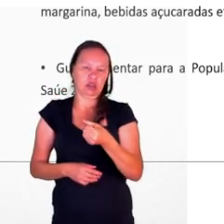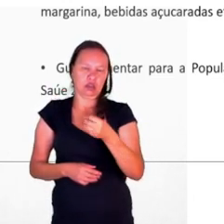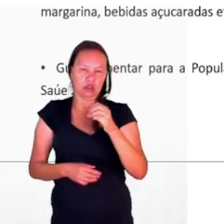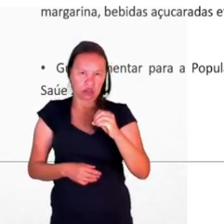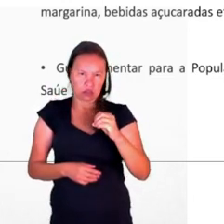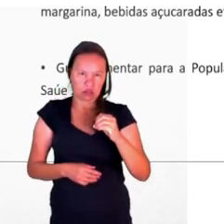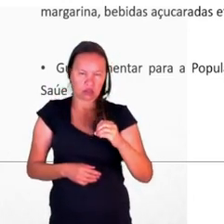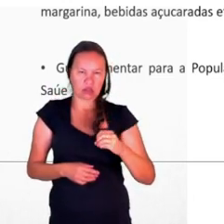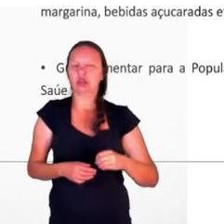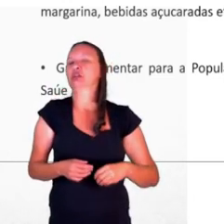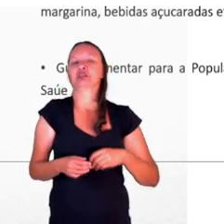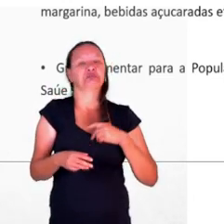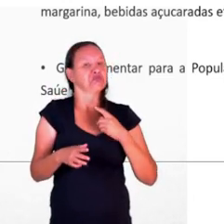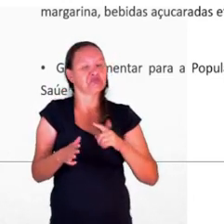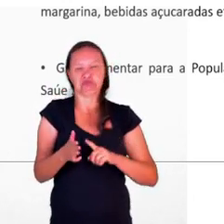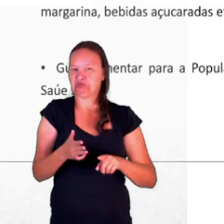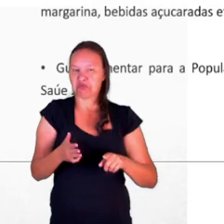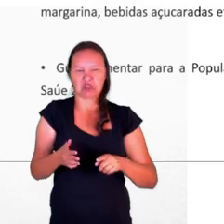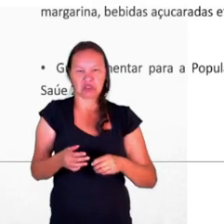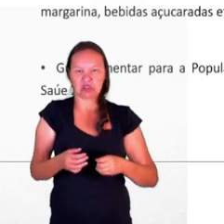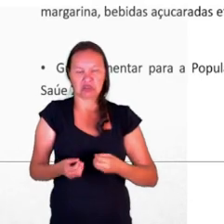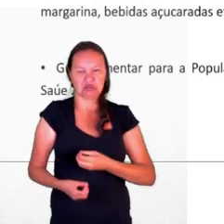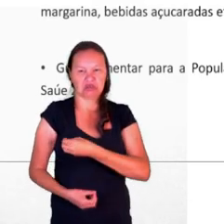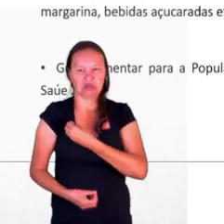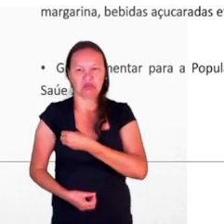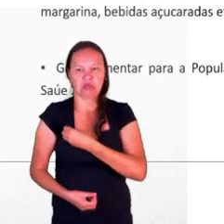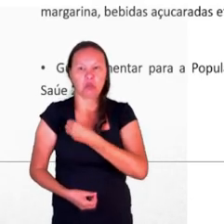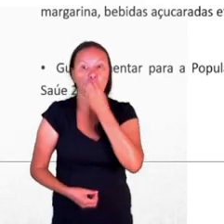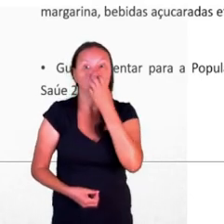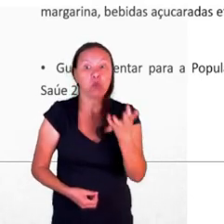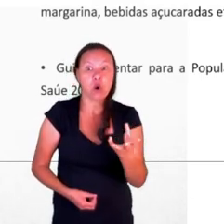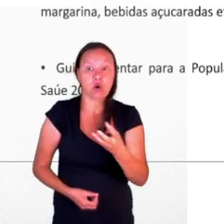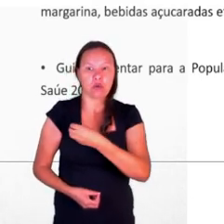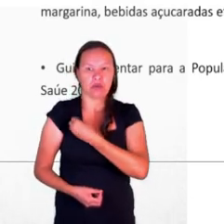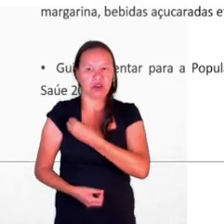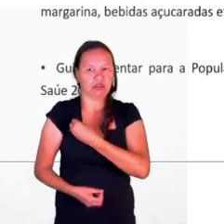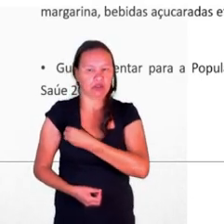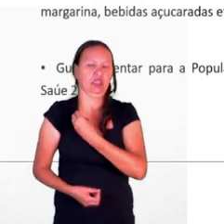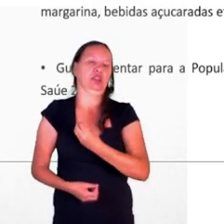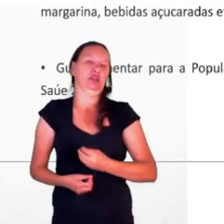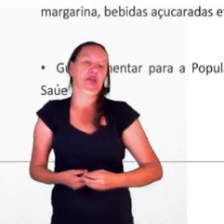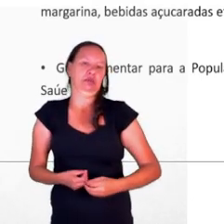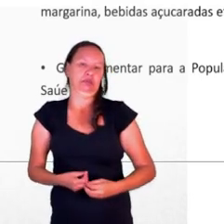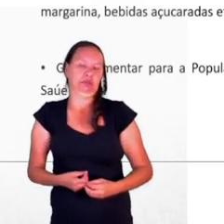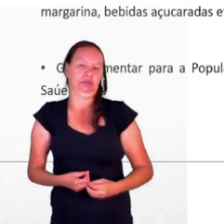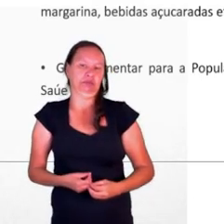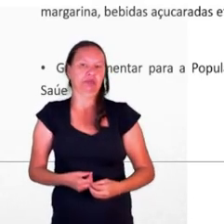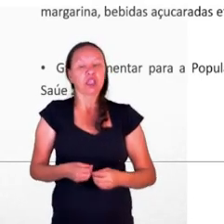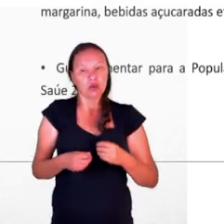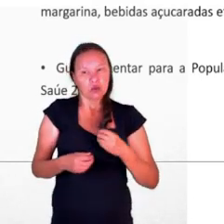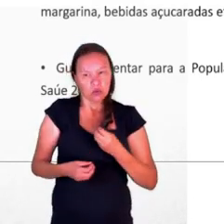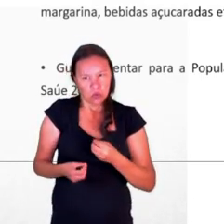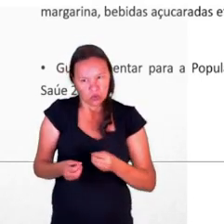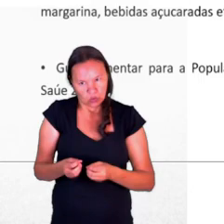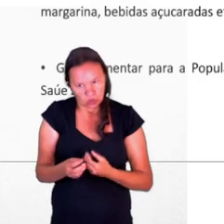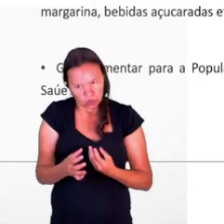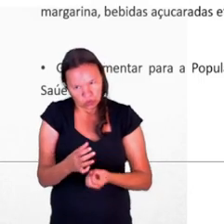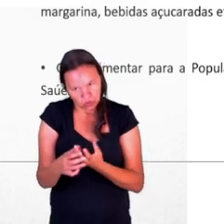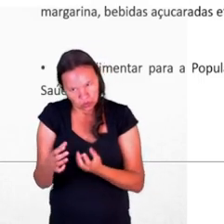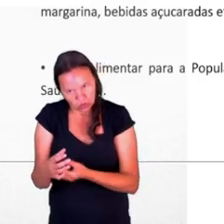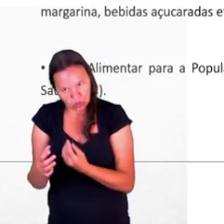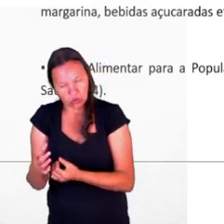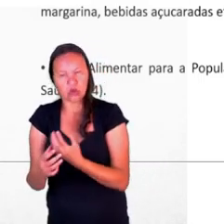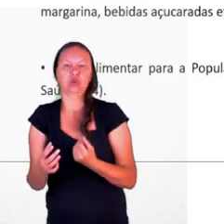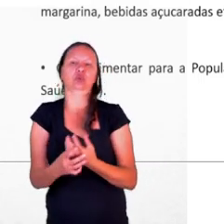são saudáveis e jamais o serão então nessa guerra por sabores os alimentos Ultra processados Eles são eivados